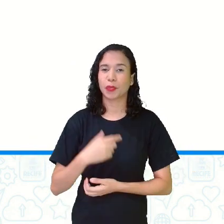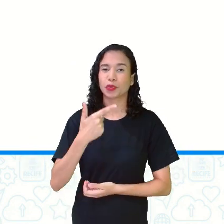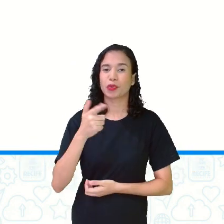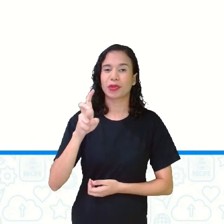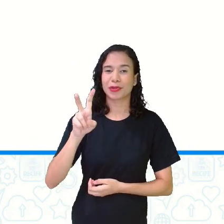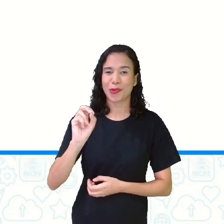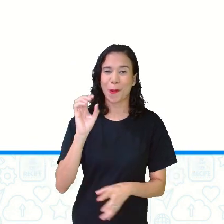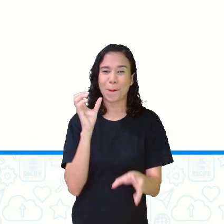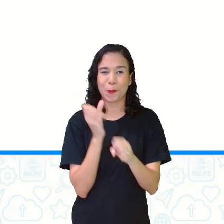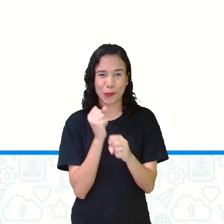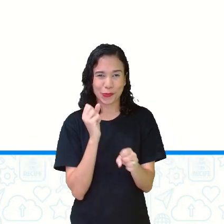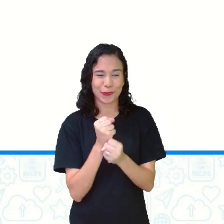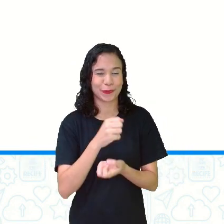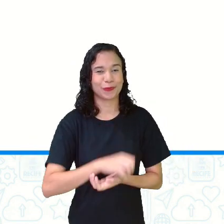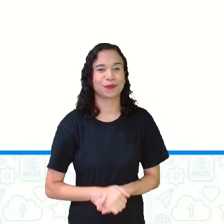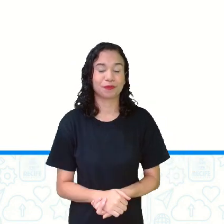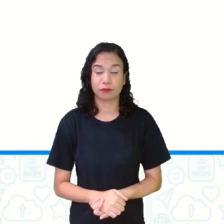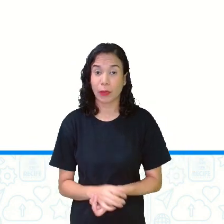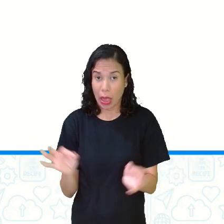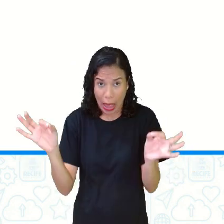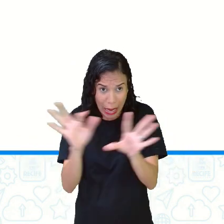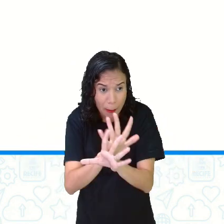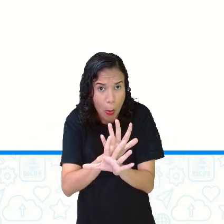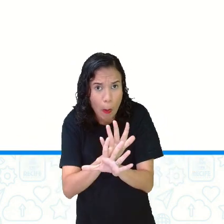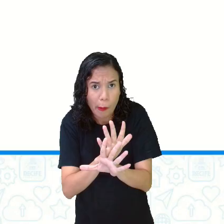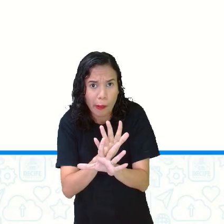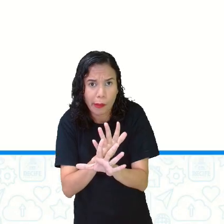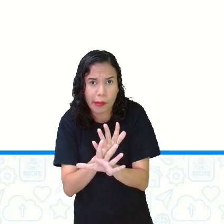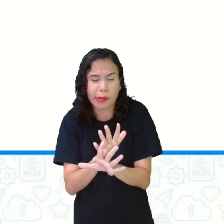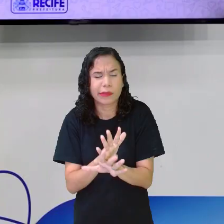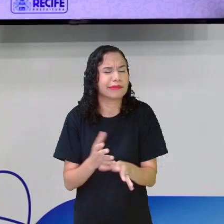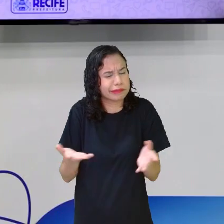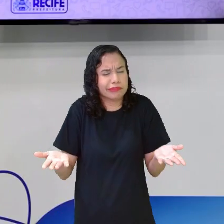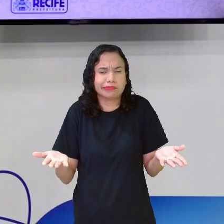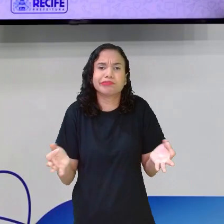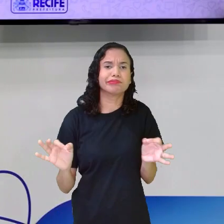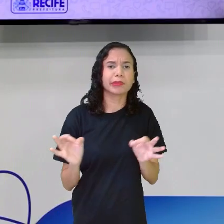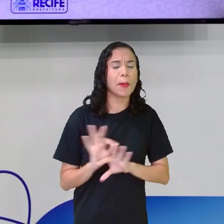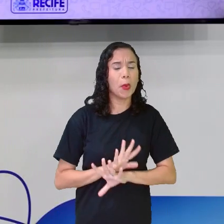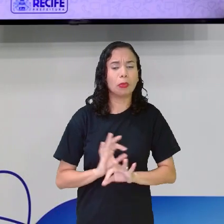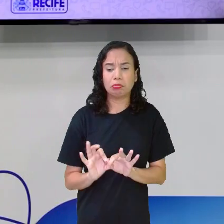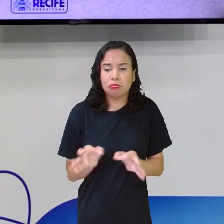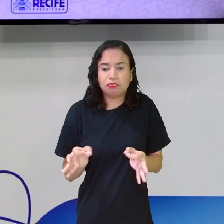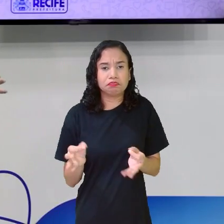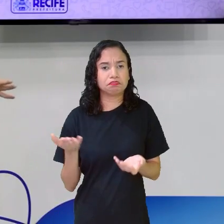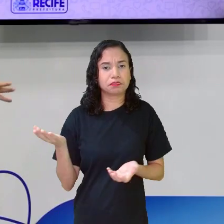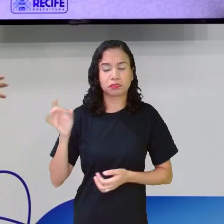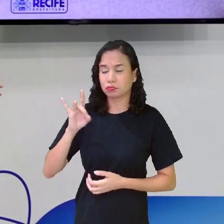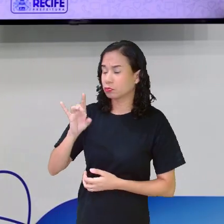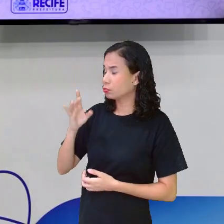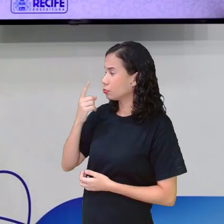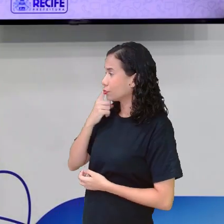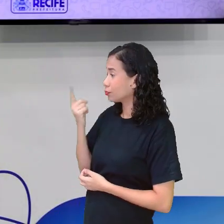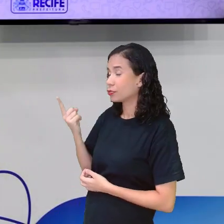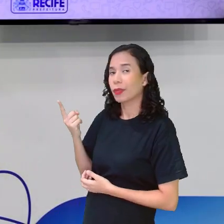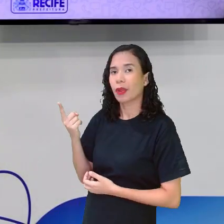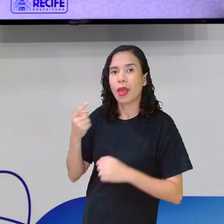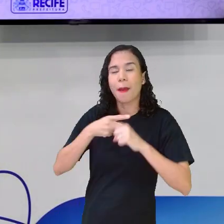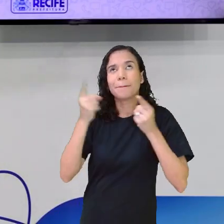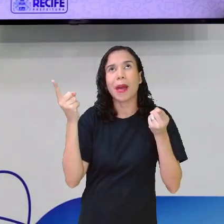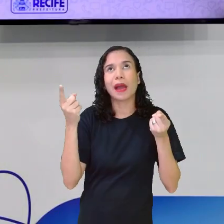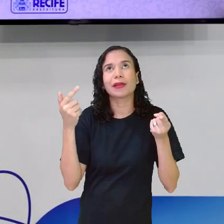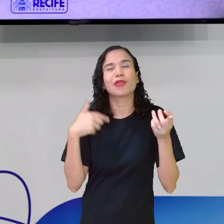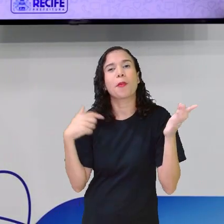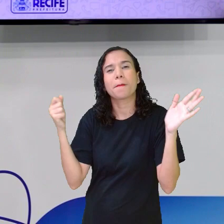250 pontos. Acabou, professora, a questão? Acabou. Era só isso. E se eu te